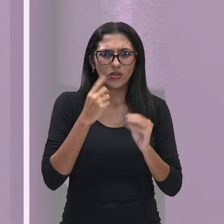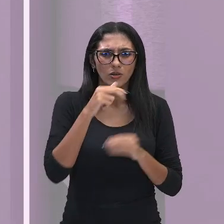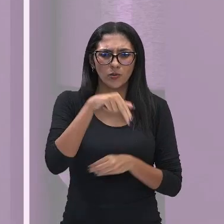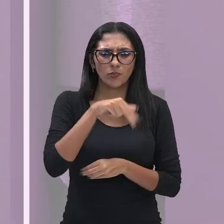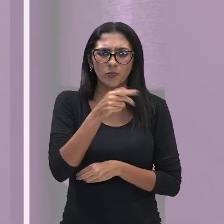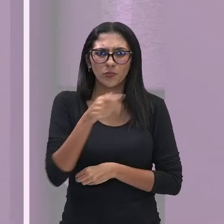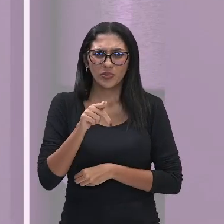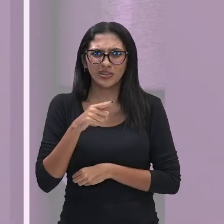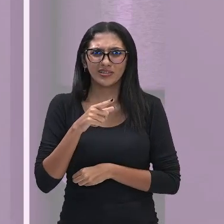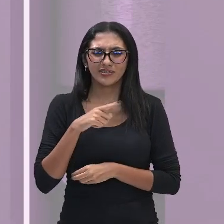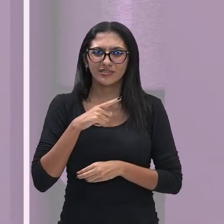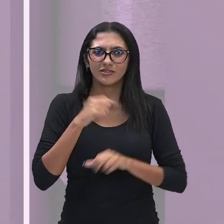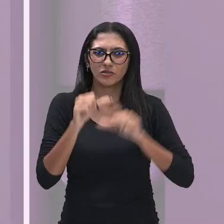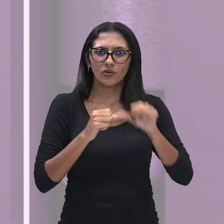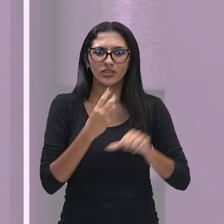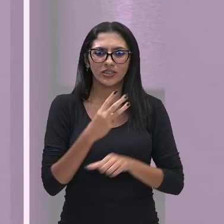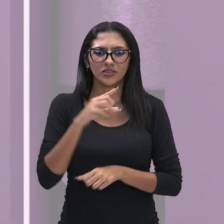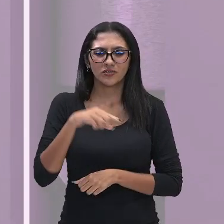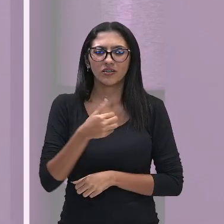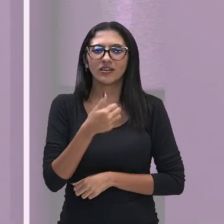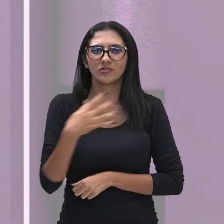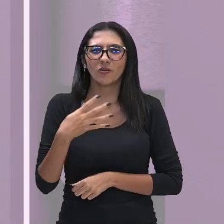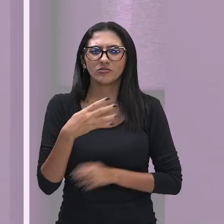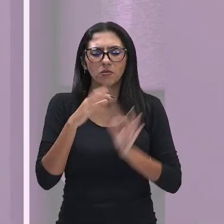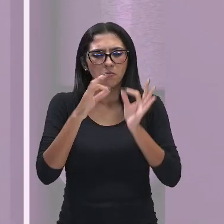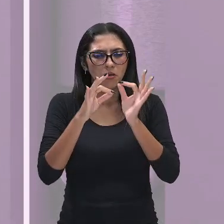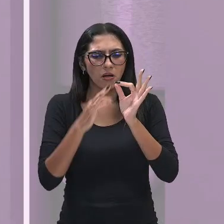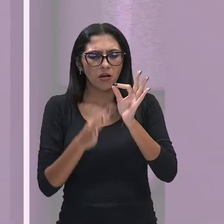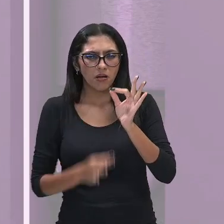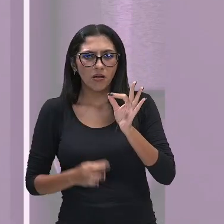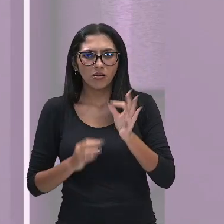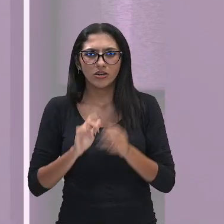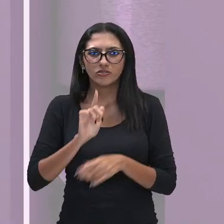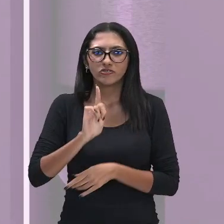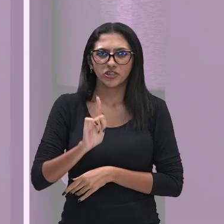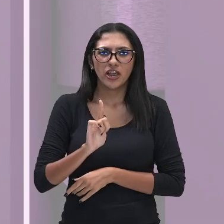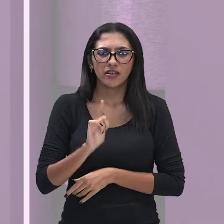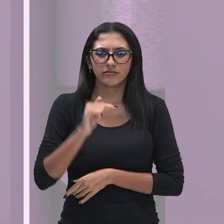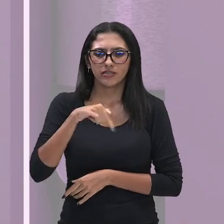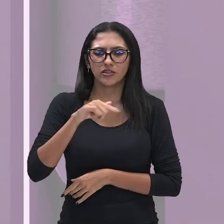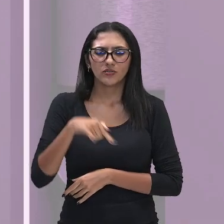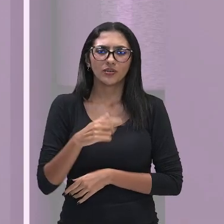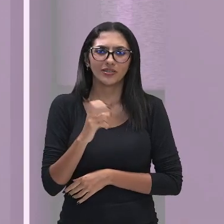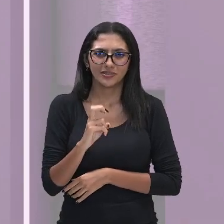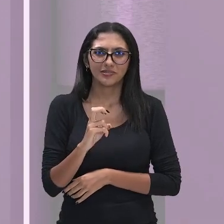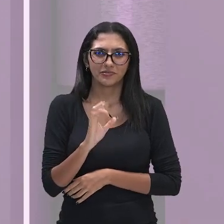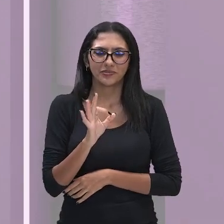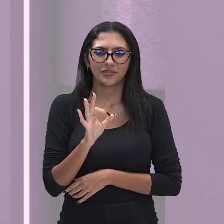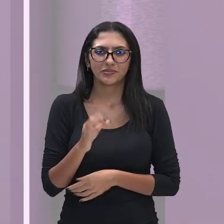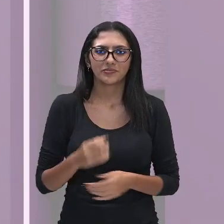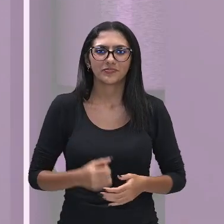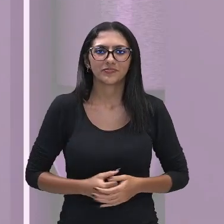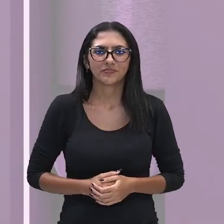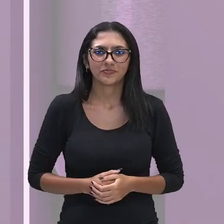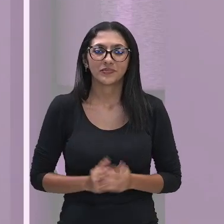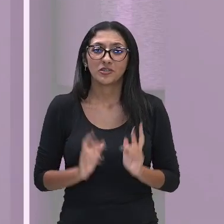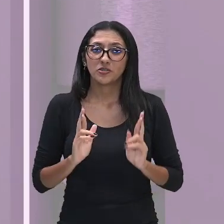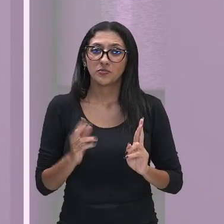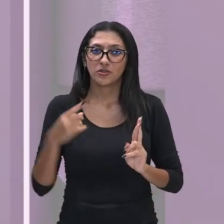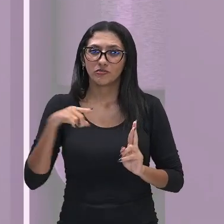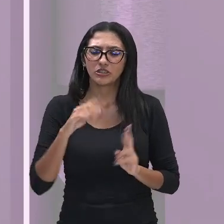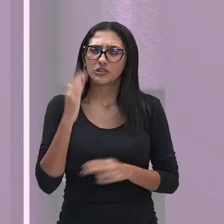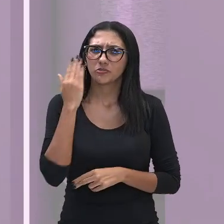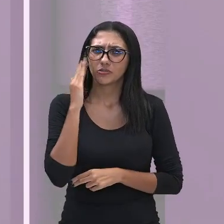questão todinha, nós chegamos ao resultado final da geratriz igual a 7,5. Tá bom, pessoal? Espero que vocês